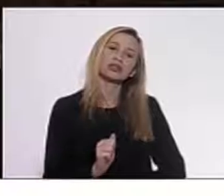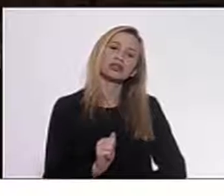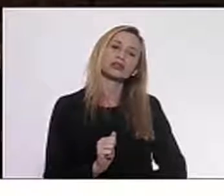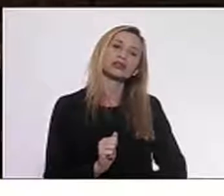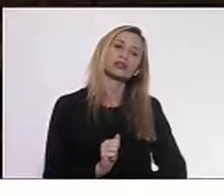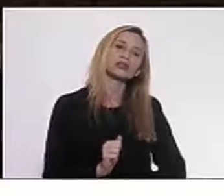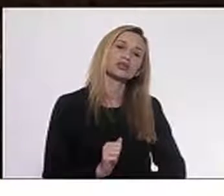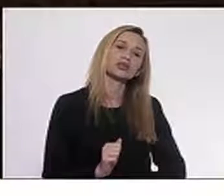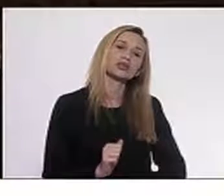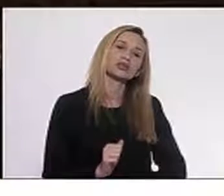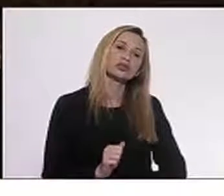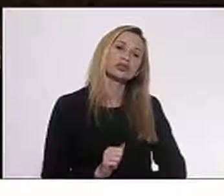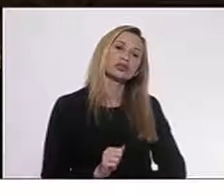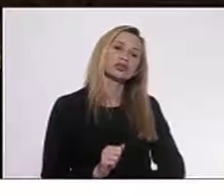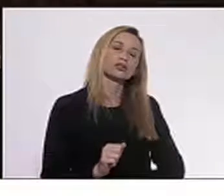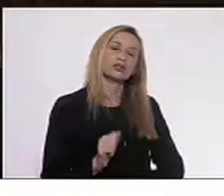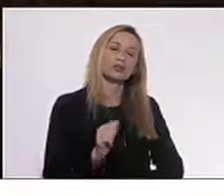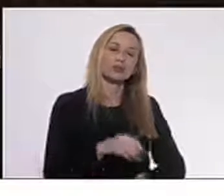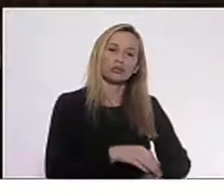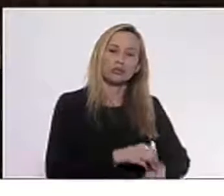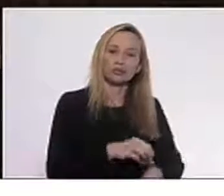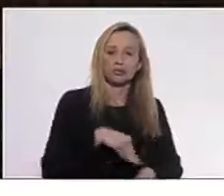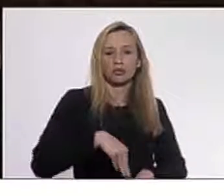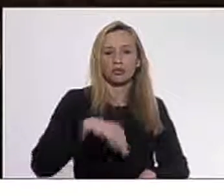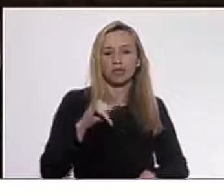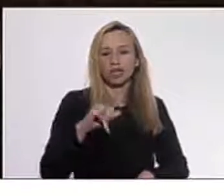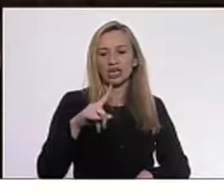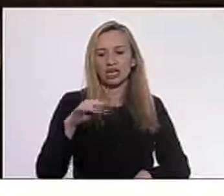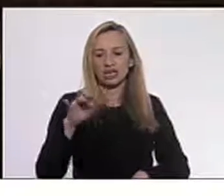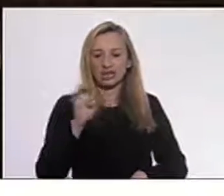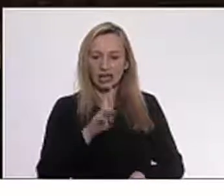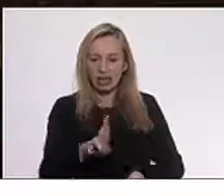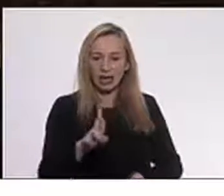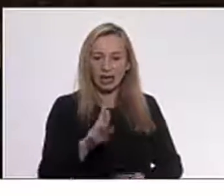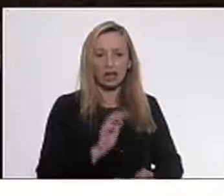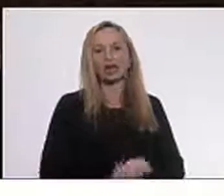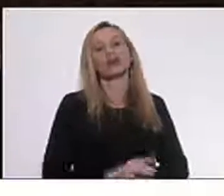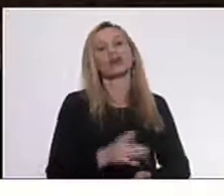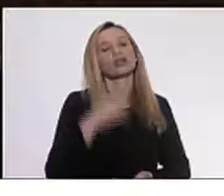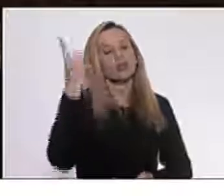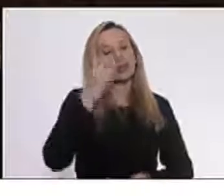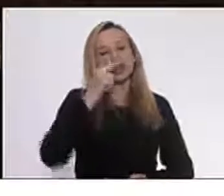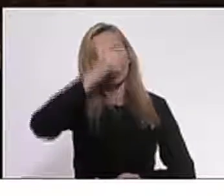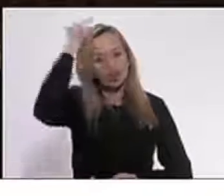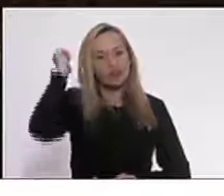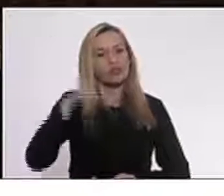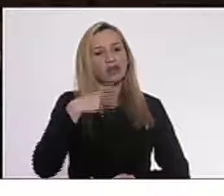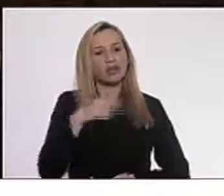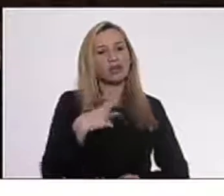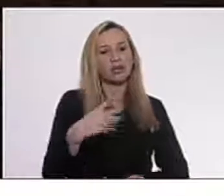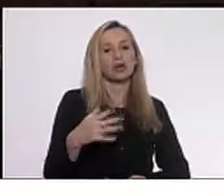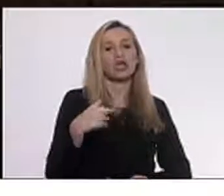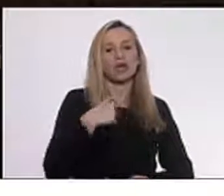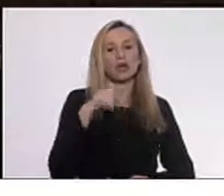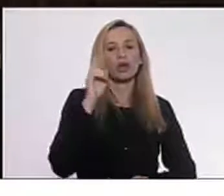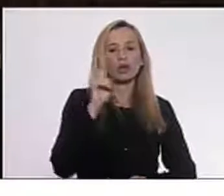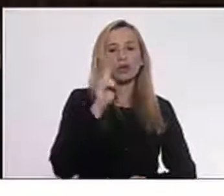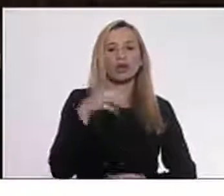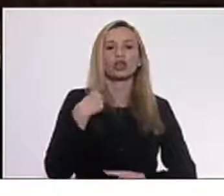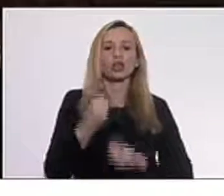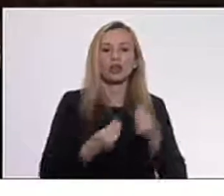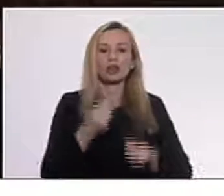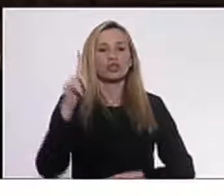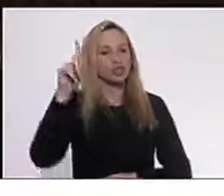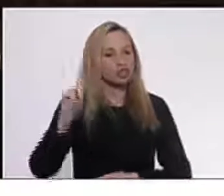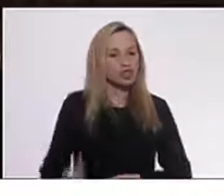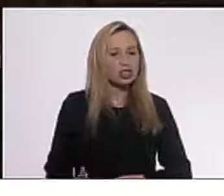com ferramentas de militarização, e o deputado Luiz Paulo disse aqui, e eu me lembrava do que foi a gestão danosa